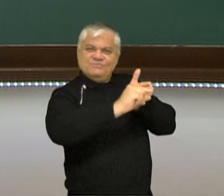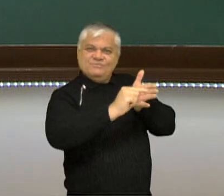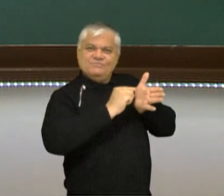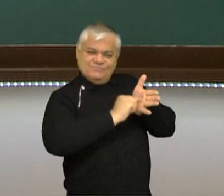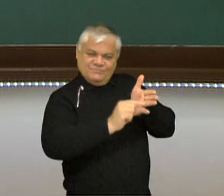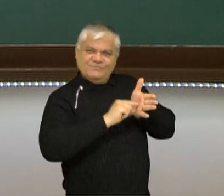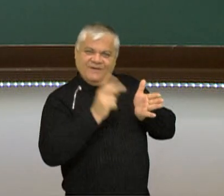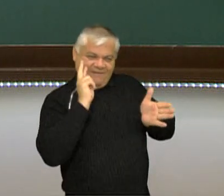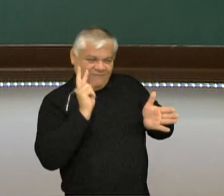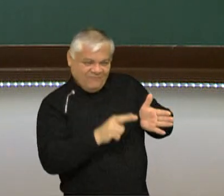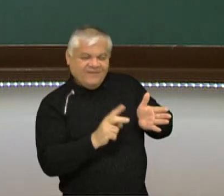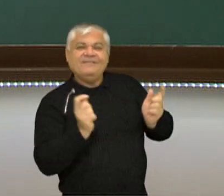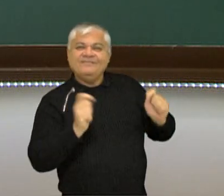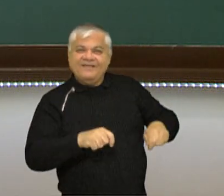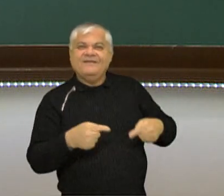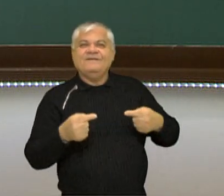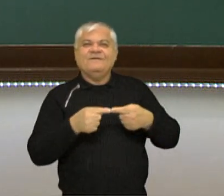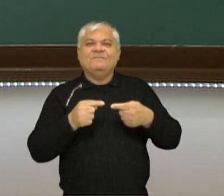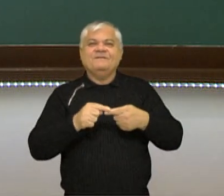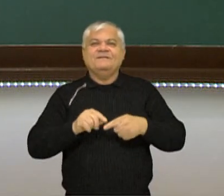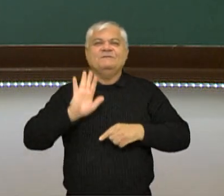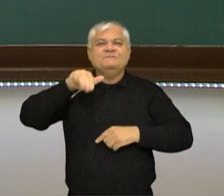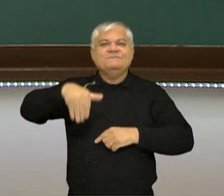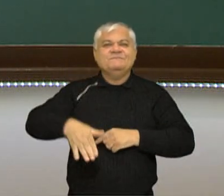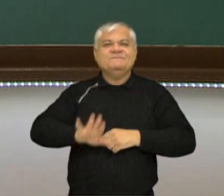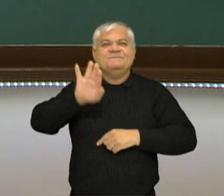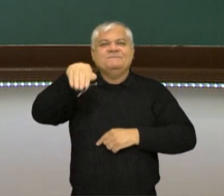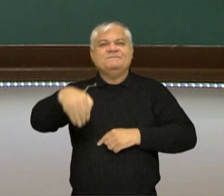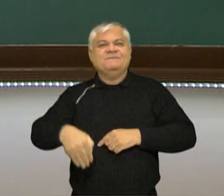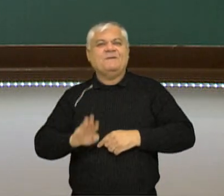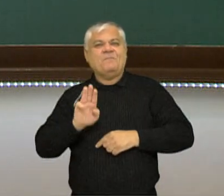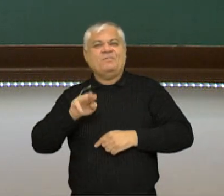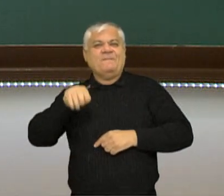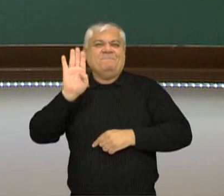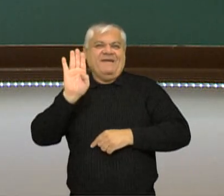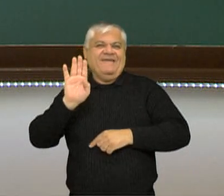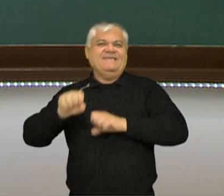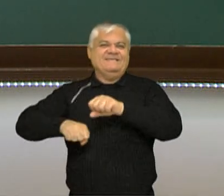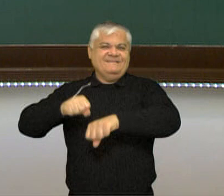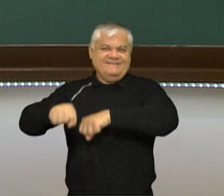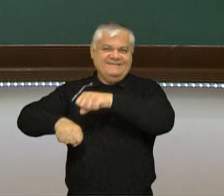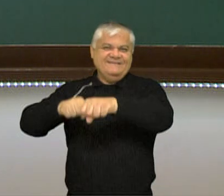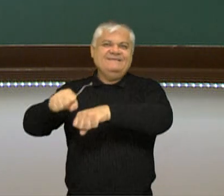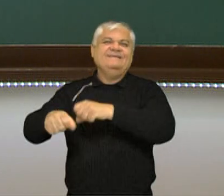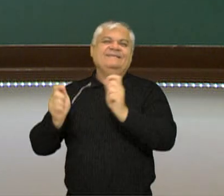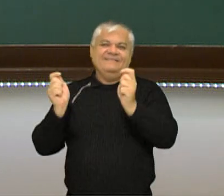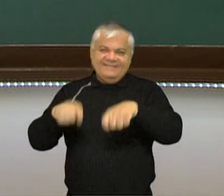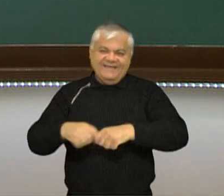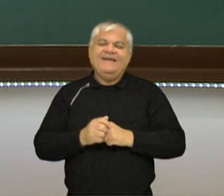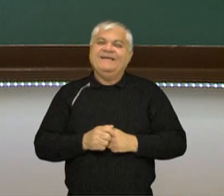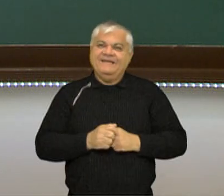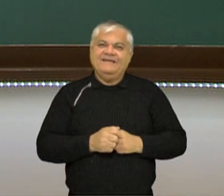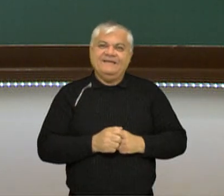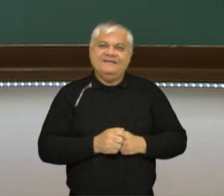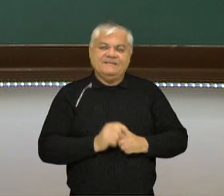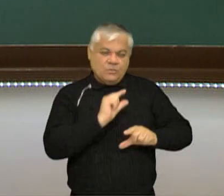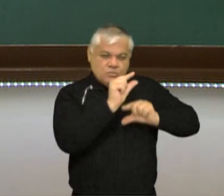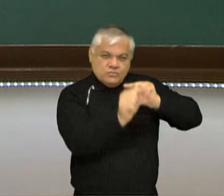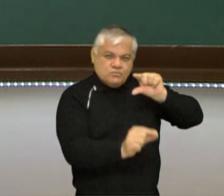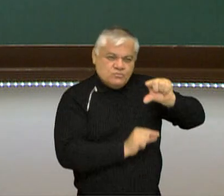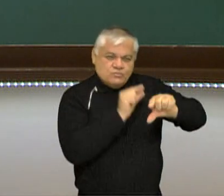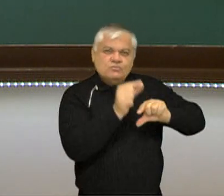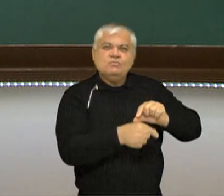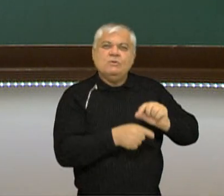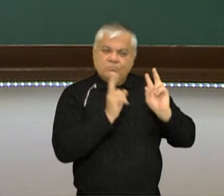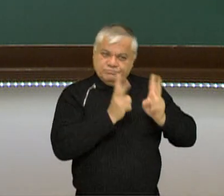bicicletas para mountain bike, e a Scott até para modalidade de estrada, a Speed, a gente ainda encontra essas duas marcas,